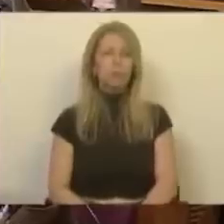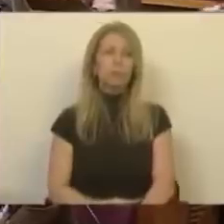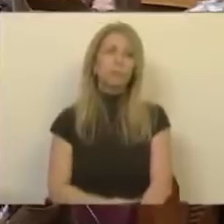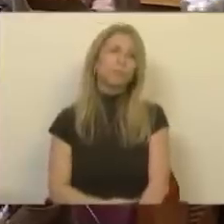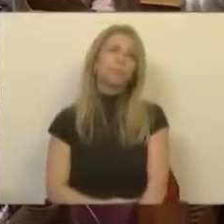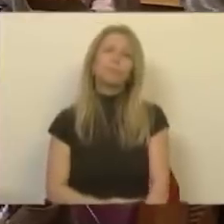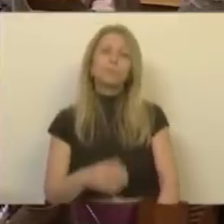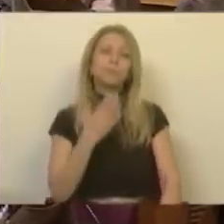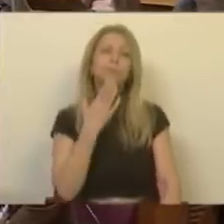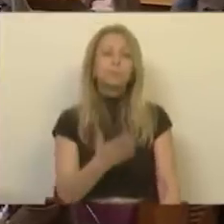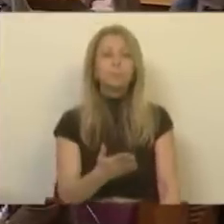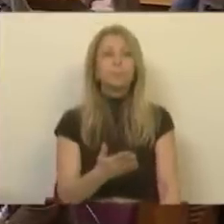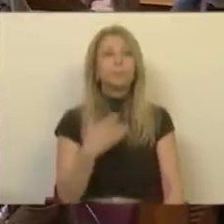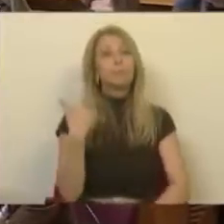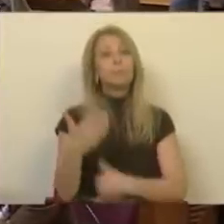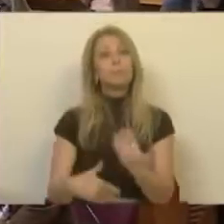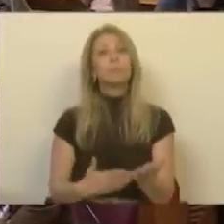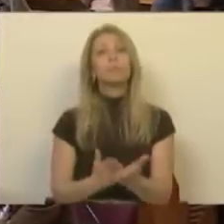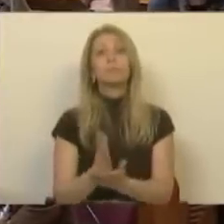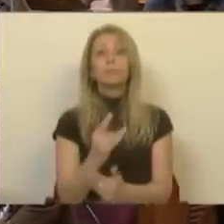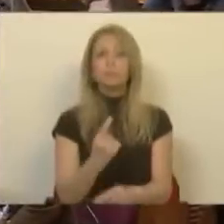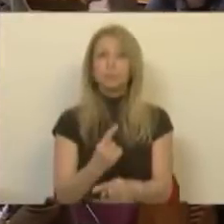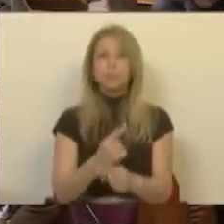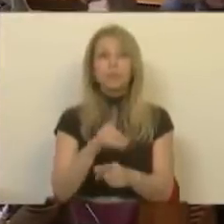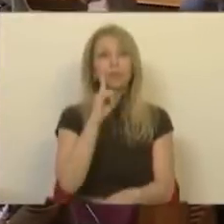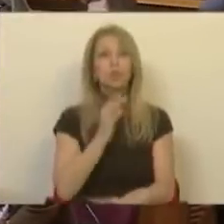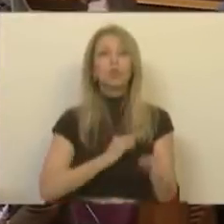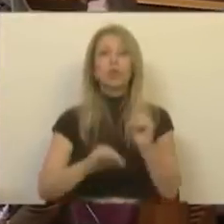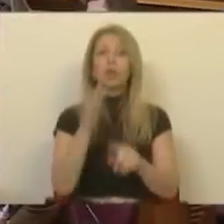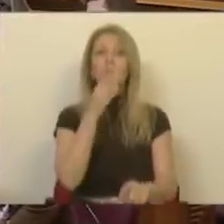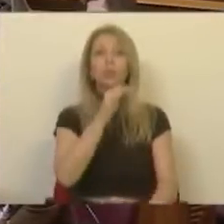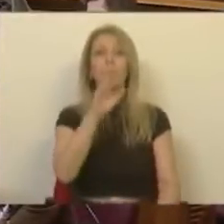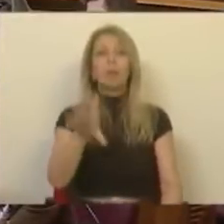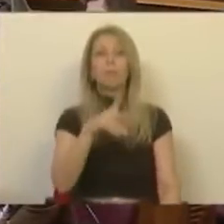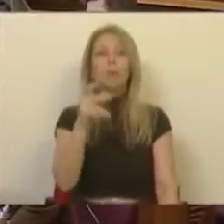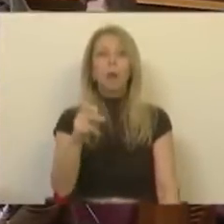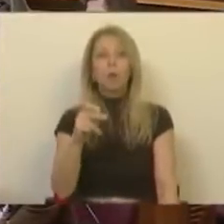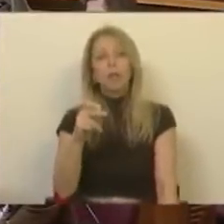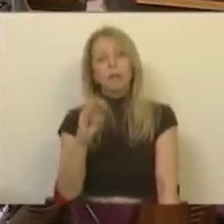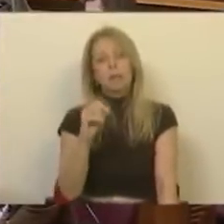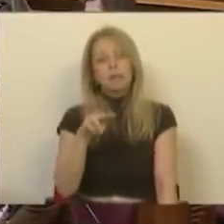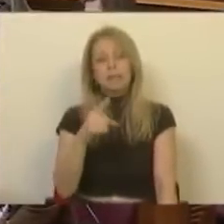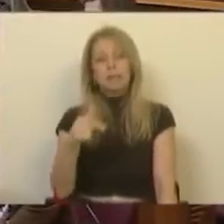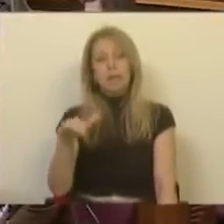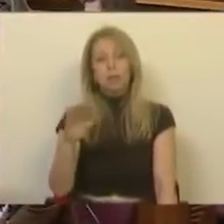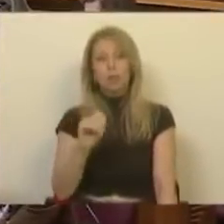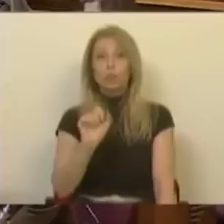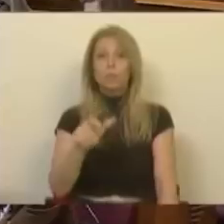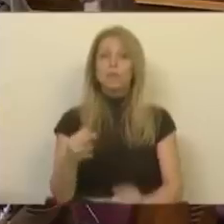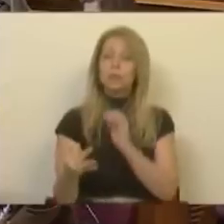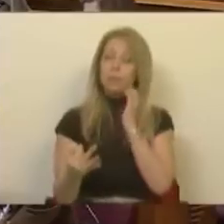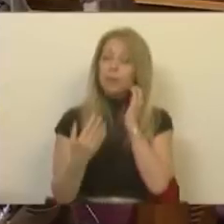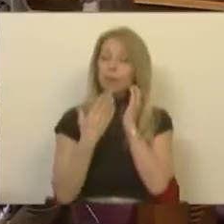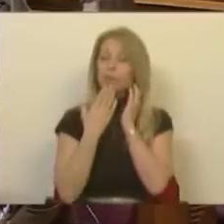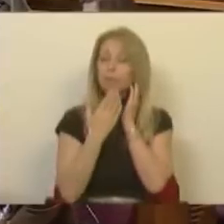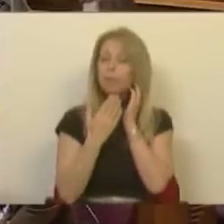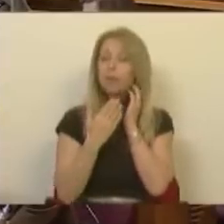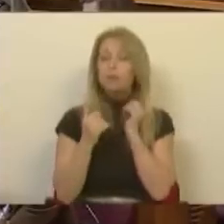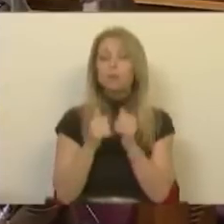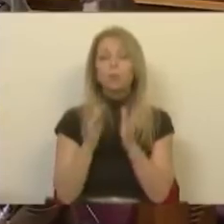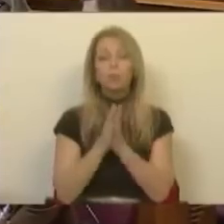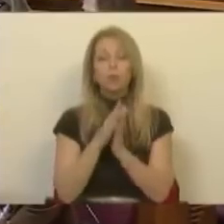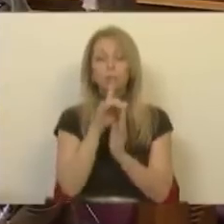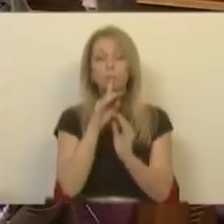Muito obrigado continua no uso da palavra senhor deputada Paula Santos do PCP e peço a todos silêncio para que possamos